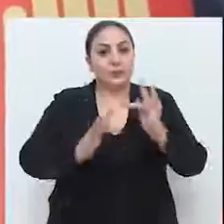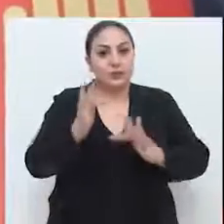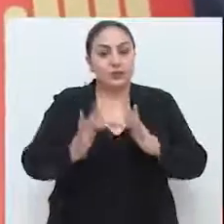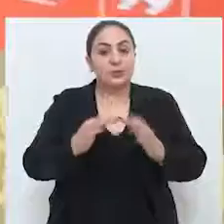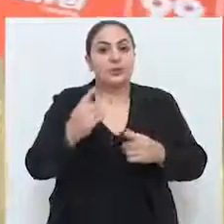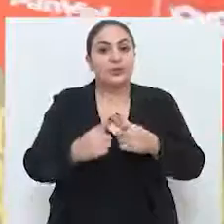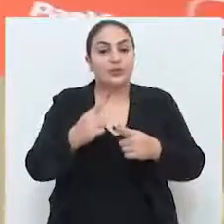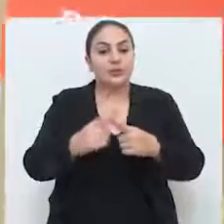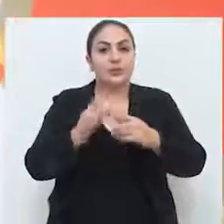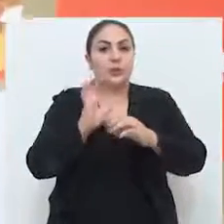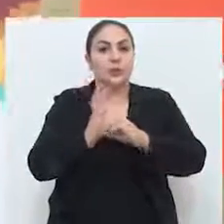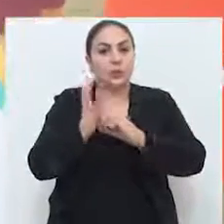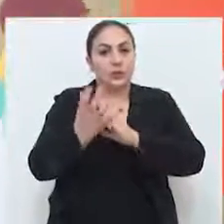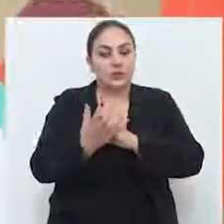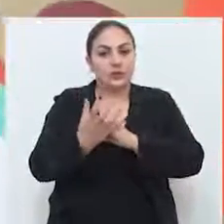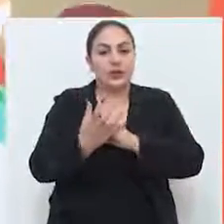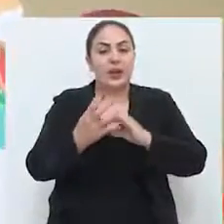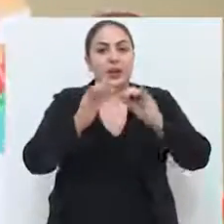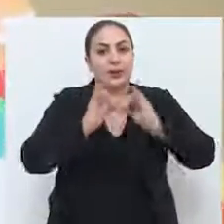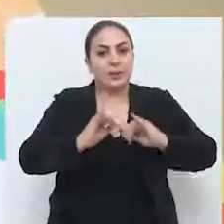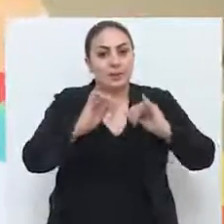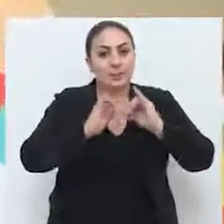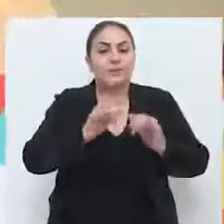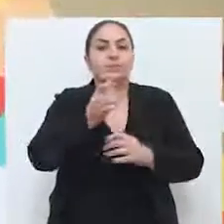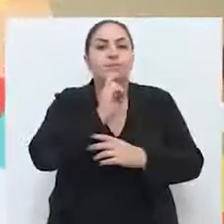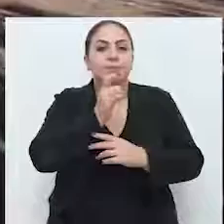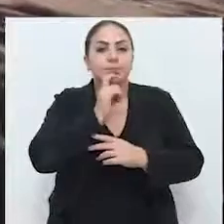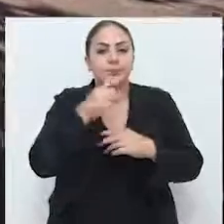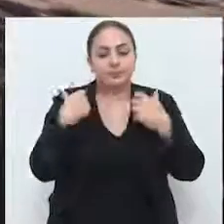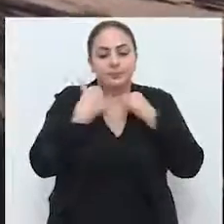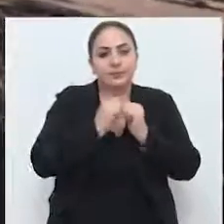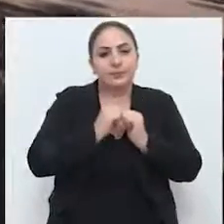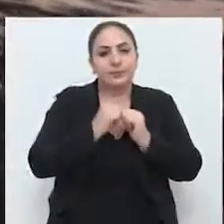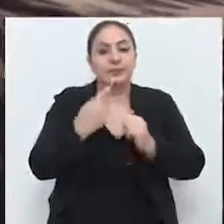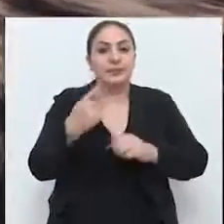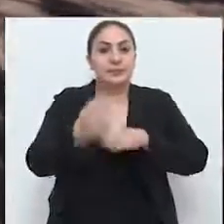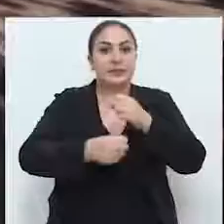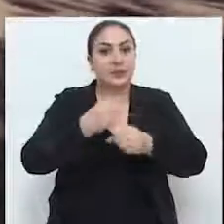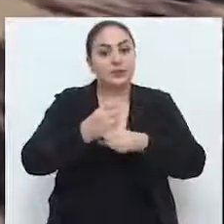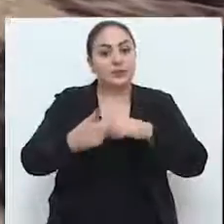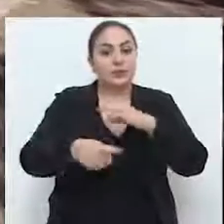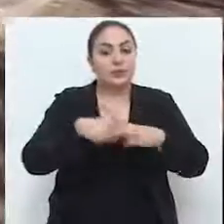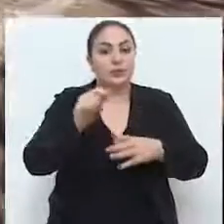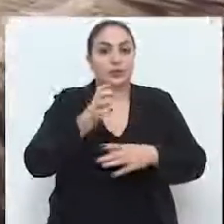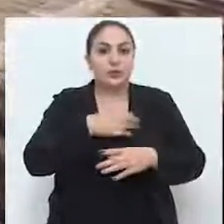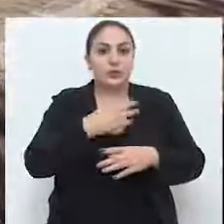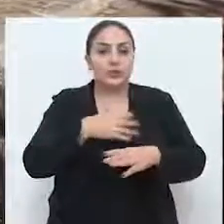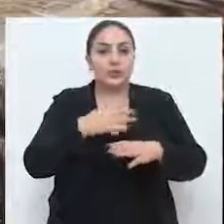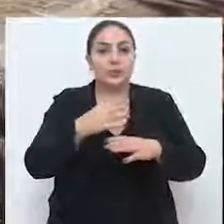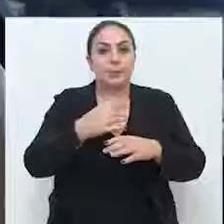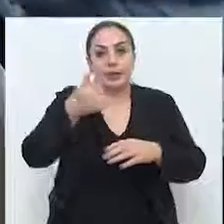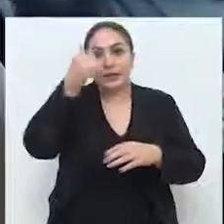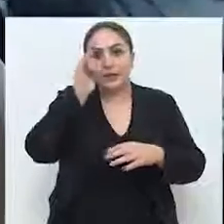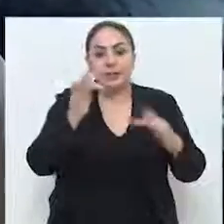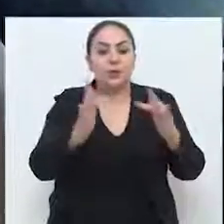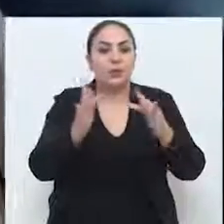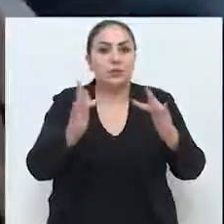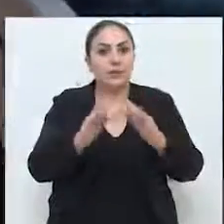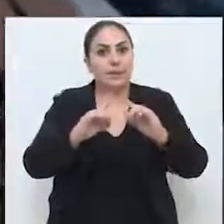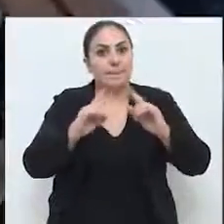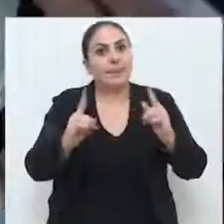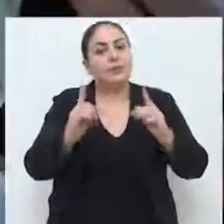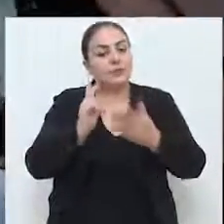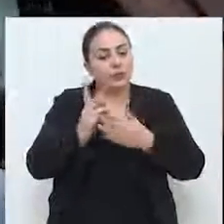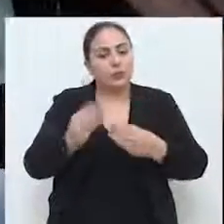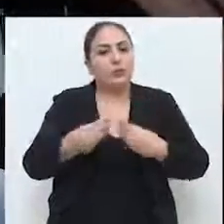Em função da pandemia do coronavírus, a campanha do agasalho deste ano encontrou alternativas para diminuir o contato, mas